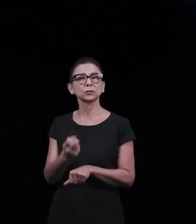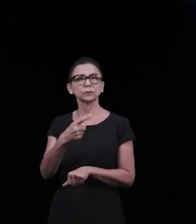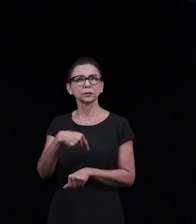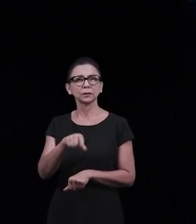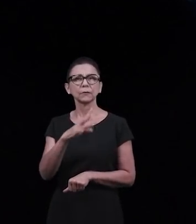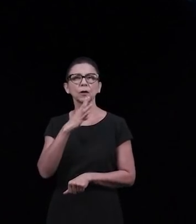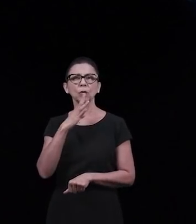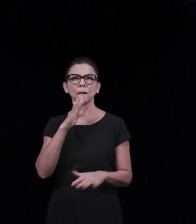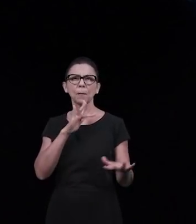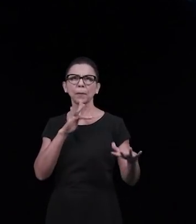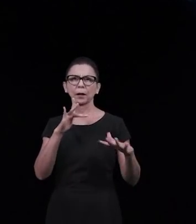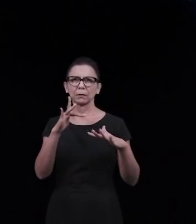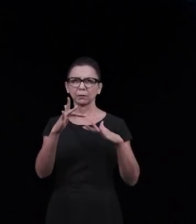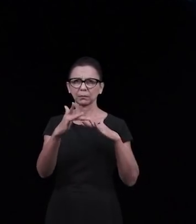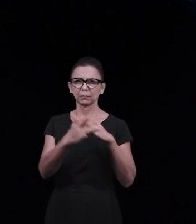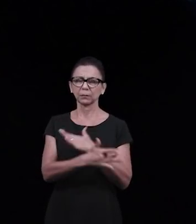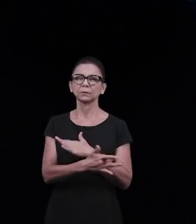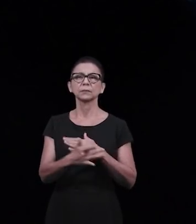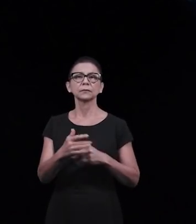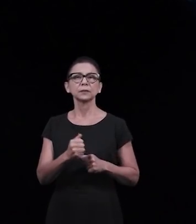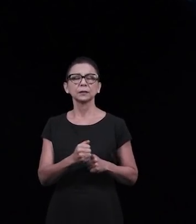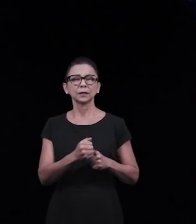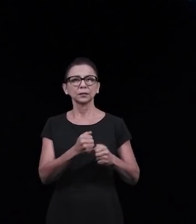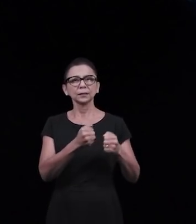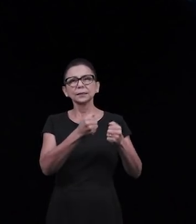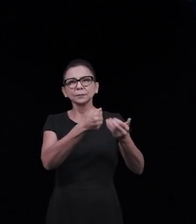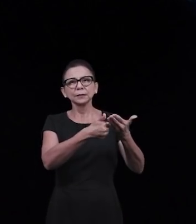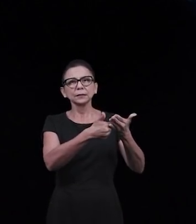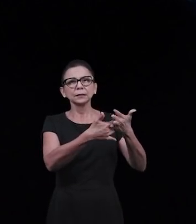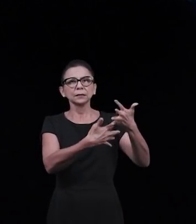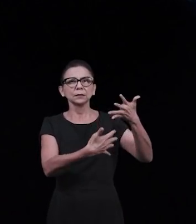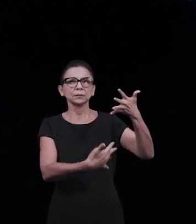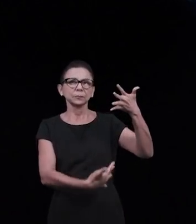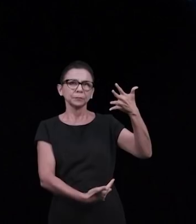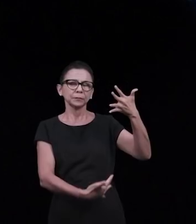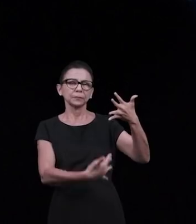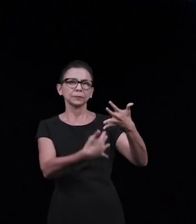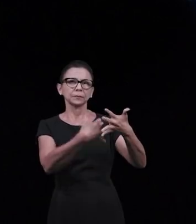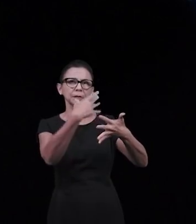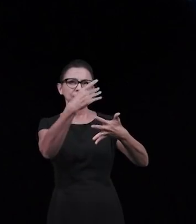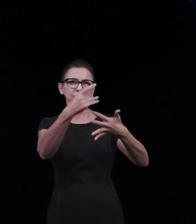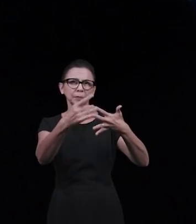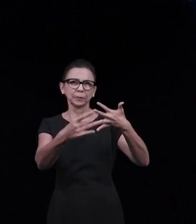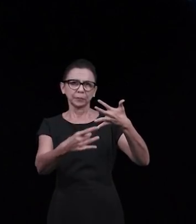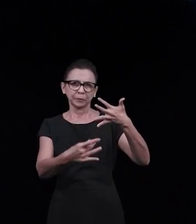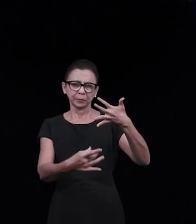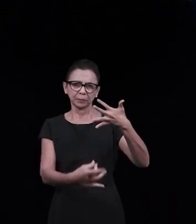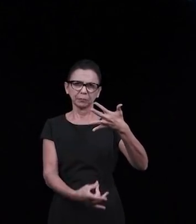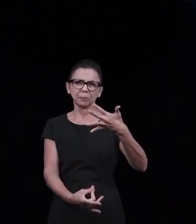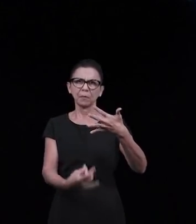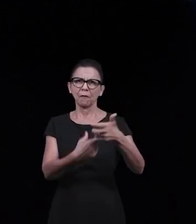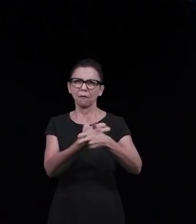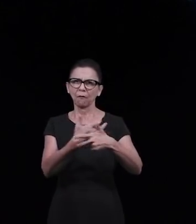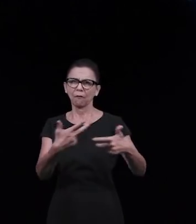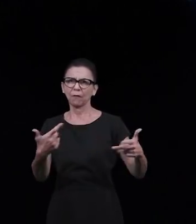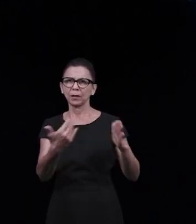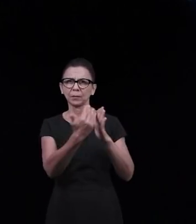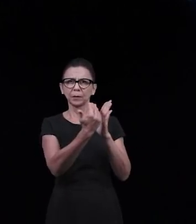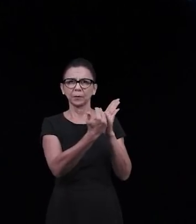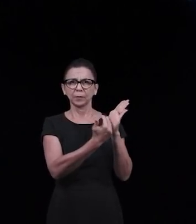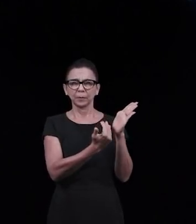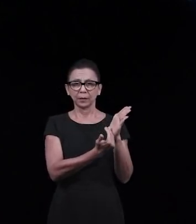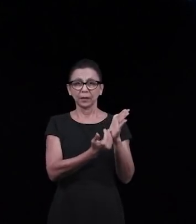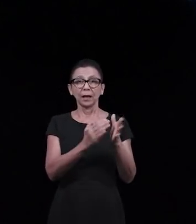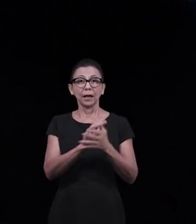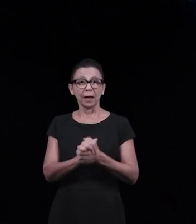plataformas digitais. Acompanhe a nossa agenda semanal, ela é publicada todas as segundas-feiras nas nossas redes sociais e no aplicativo da Rádio